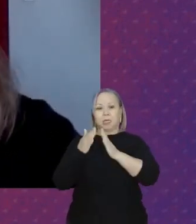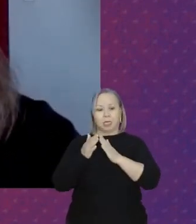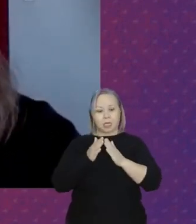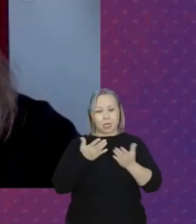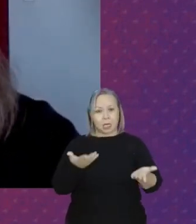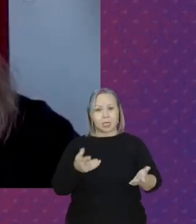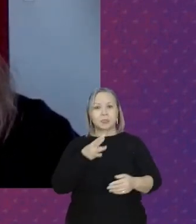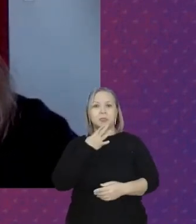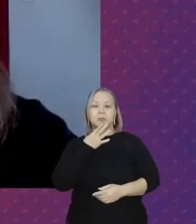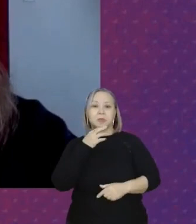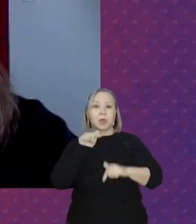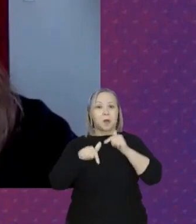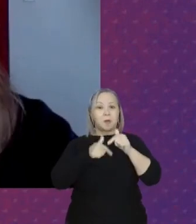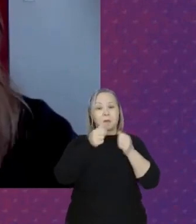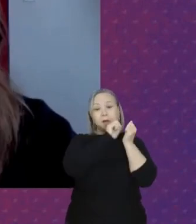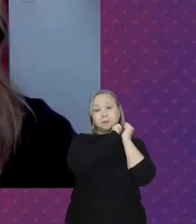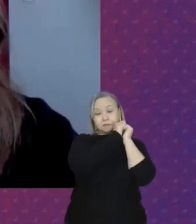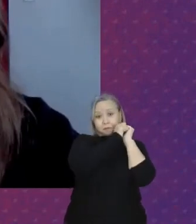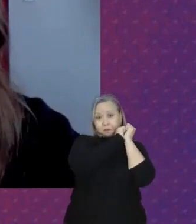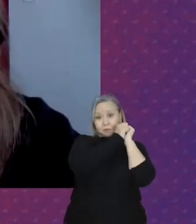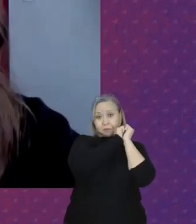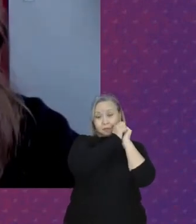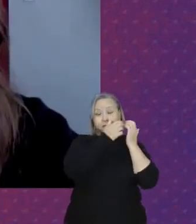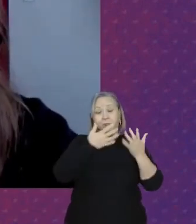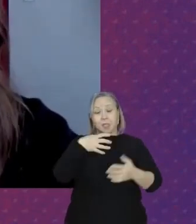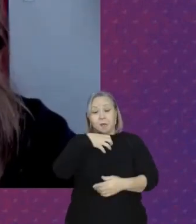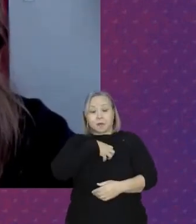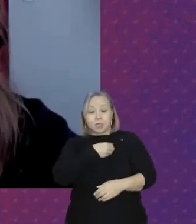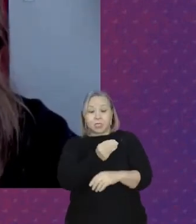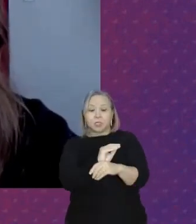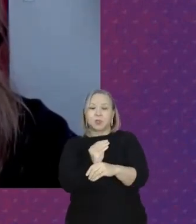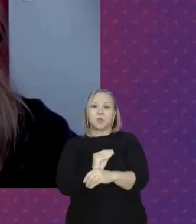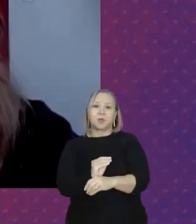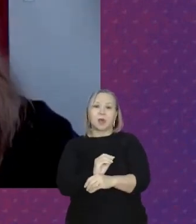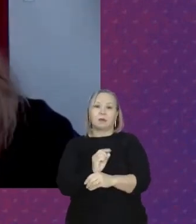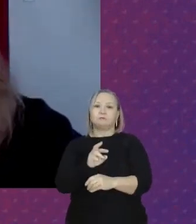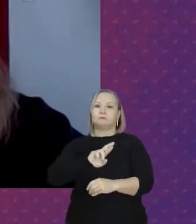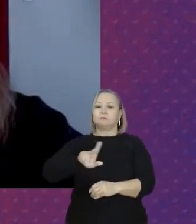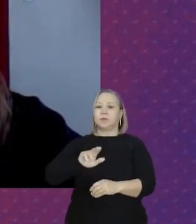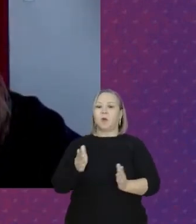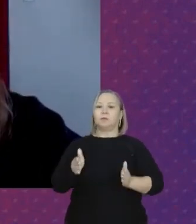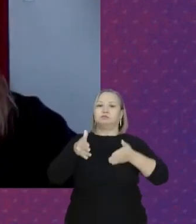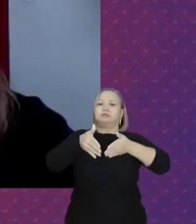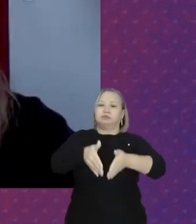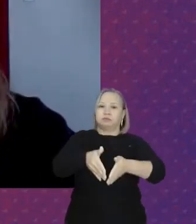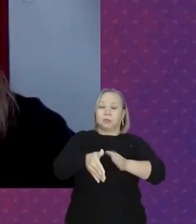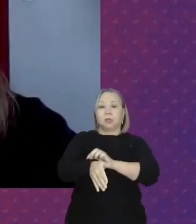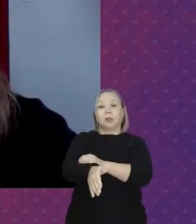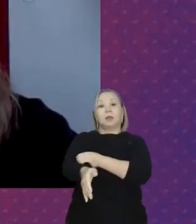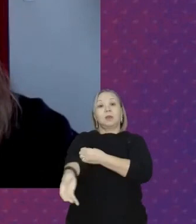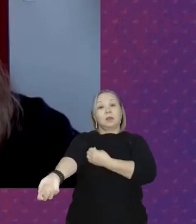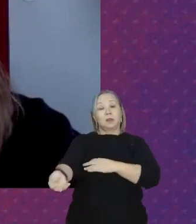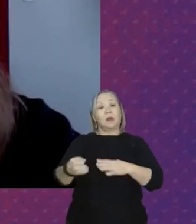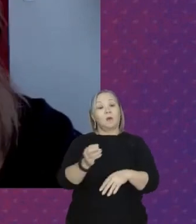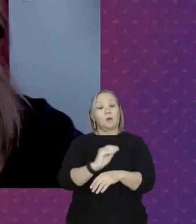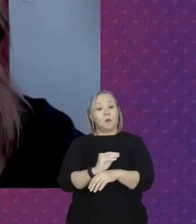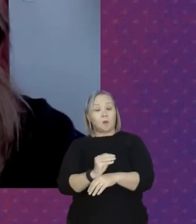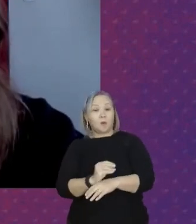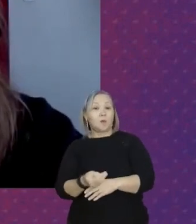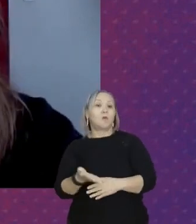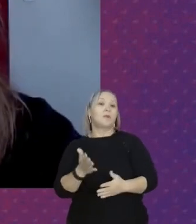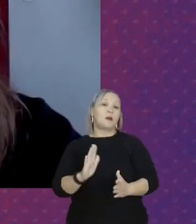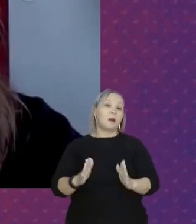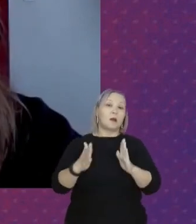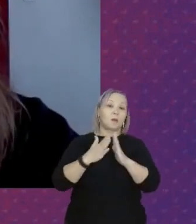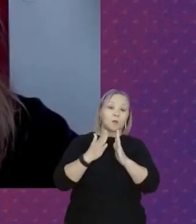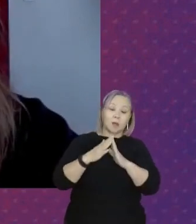conhece normalmente como trabalho doméstico, é uma forma de cuidado indireto também. Então, cuidado com a casa faz parte do que é necessário para